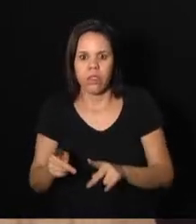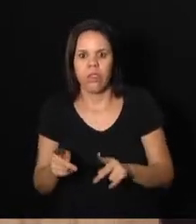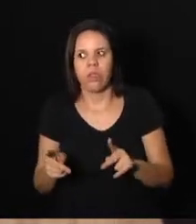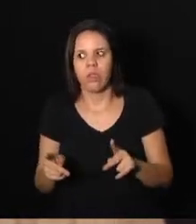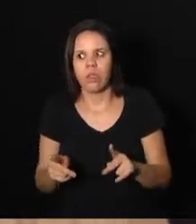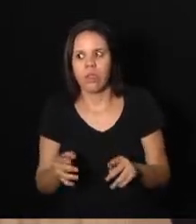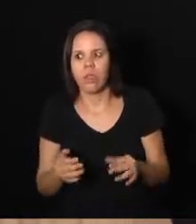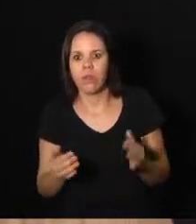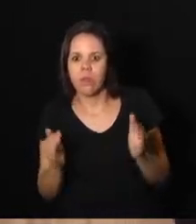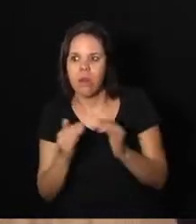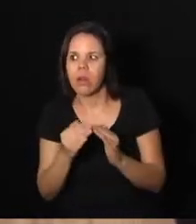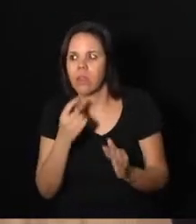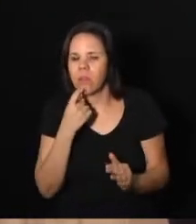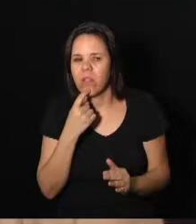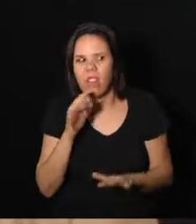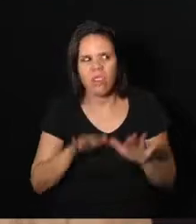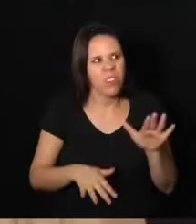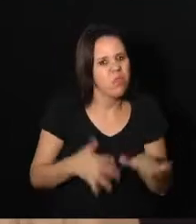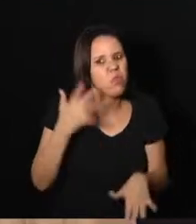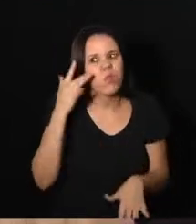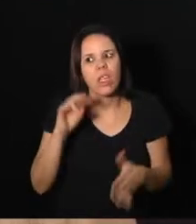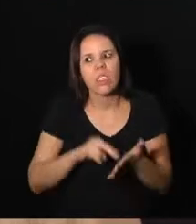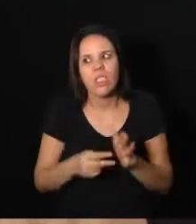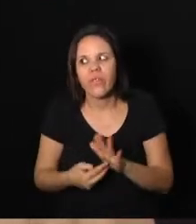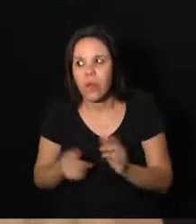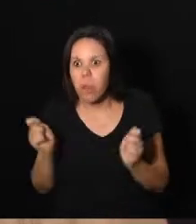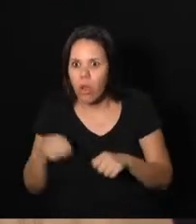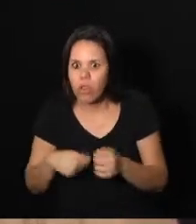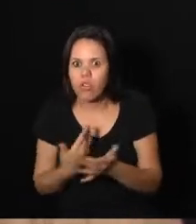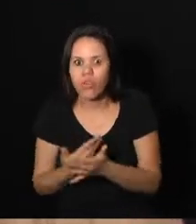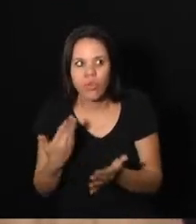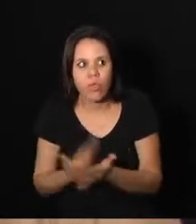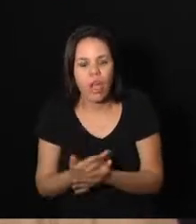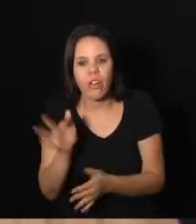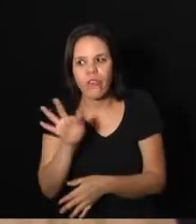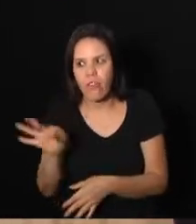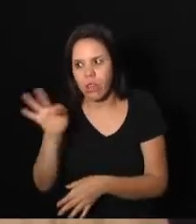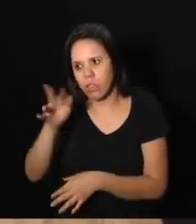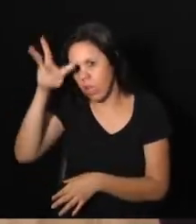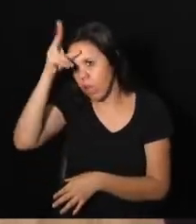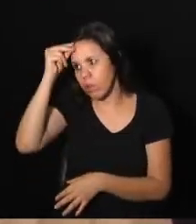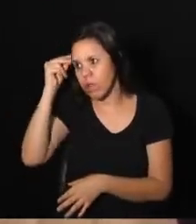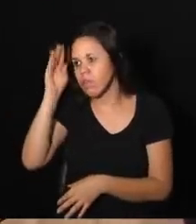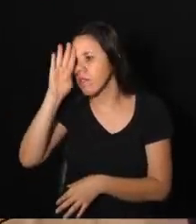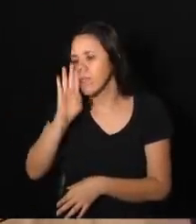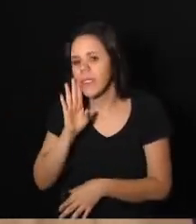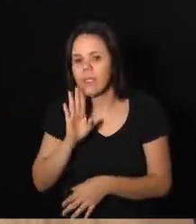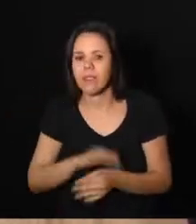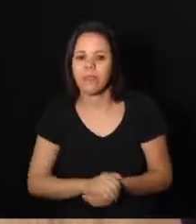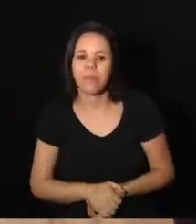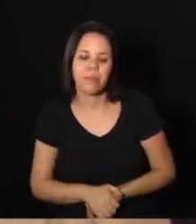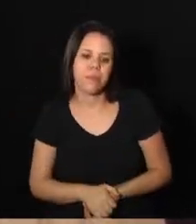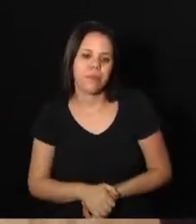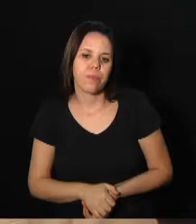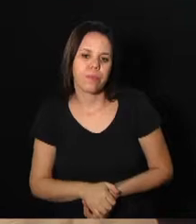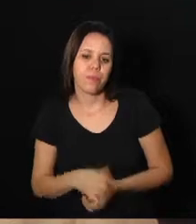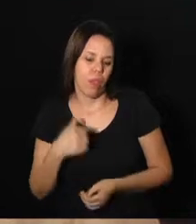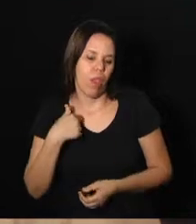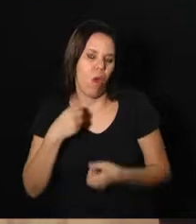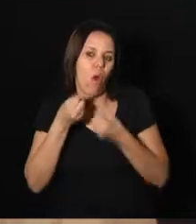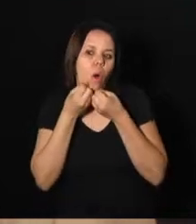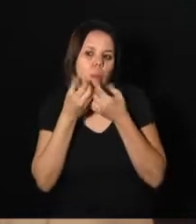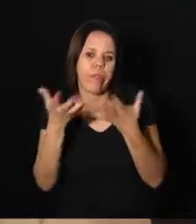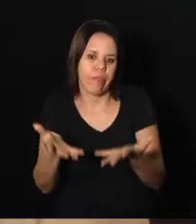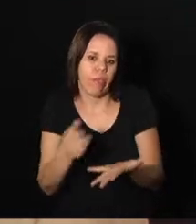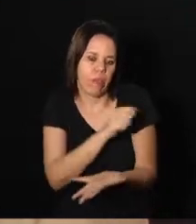Campinas desconhecem às vezes que tem a oportunidade de estudar numa universidade pública e gratuita, né? Eu comentei com os alunos